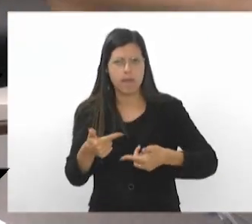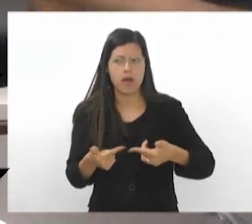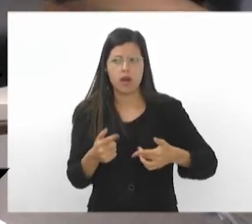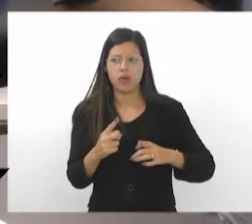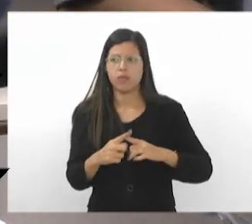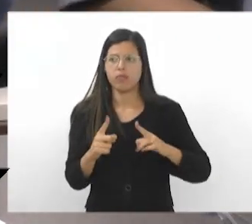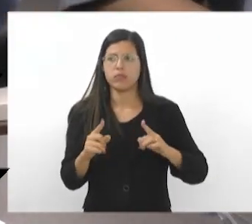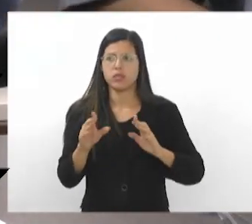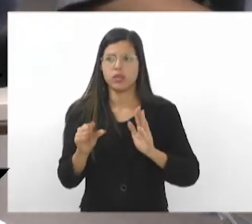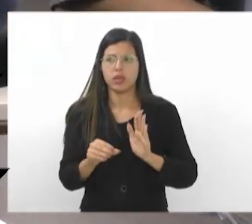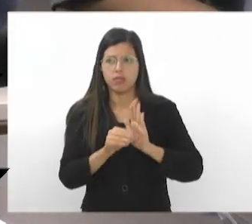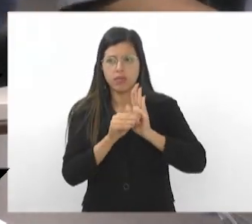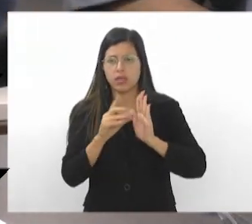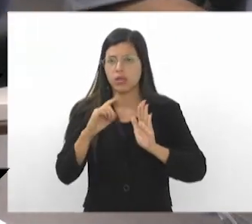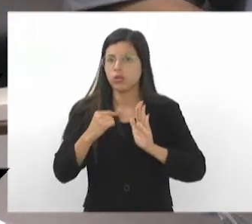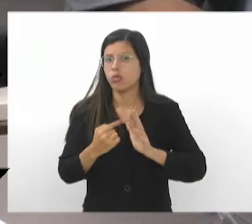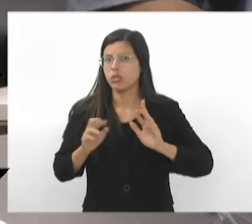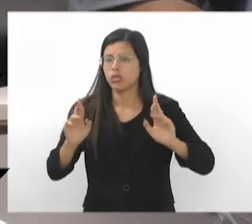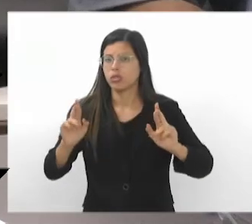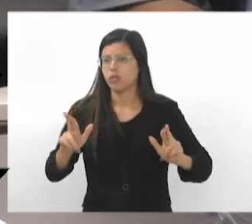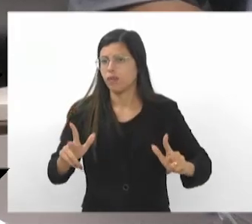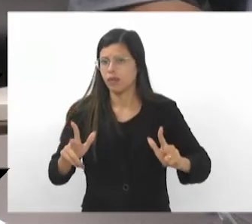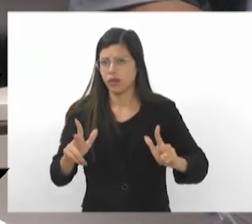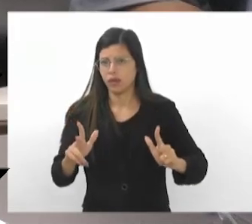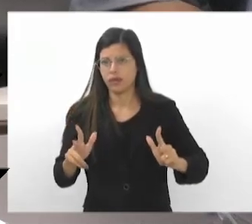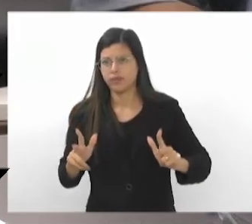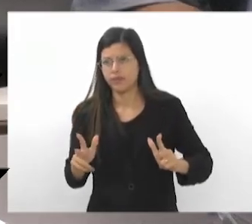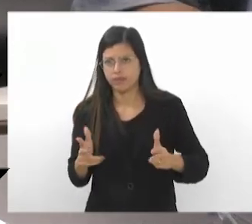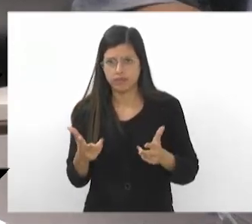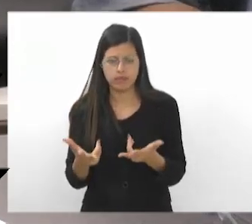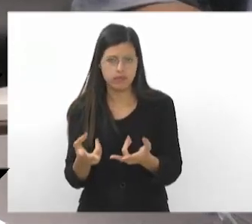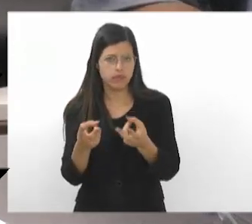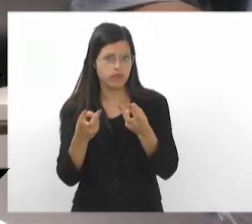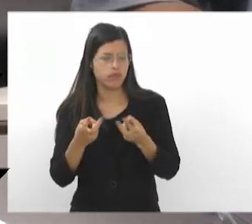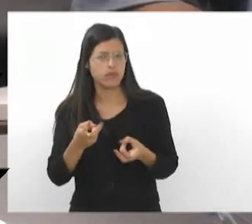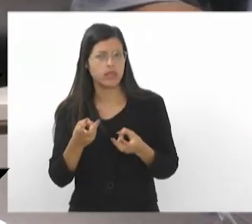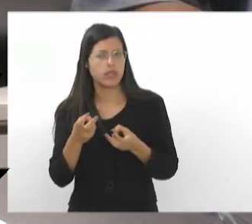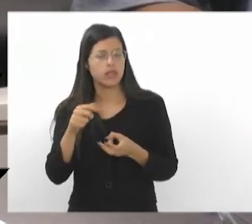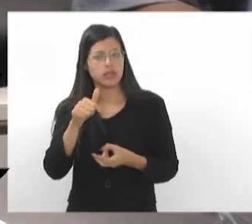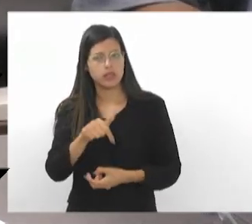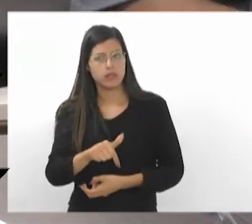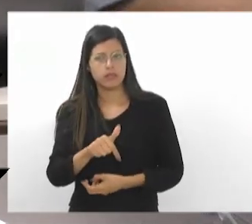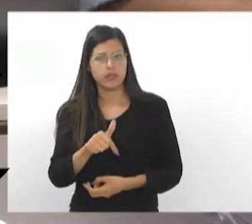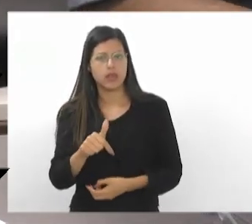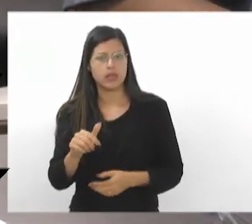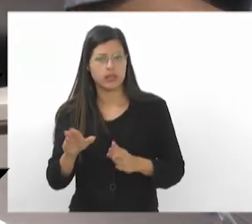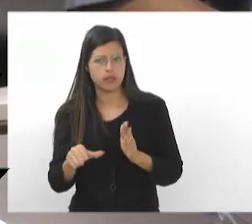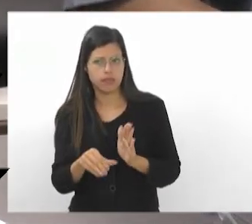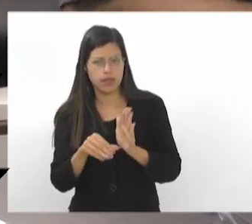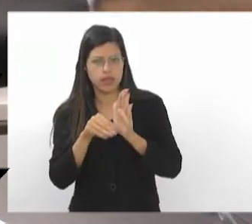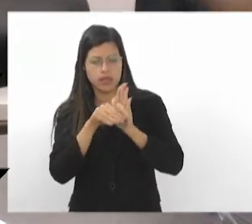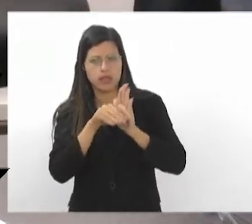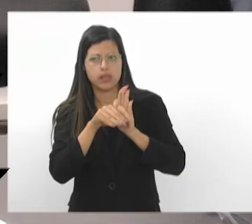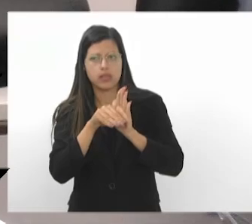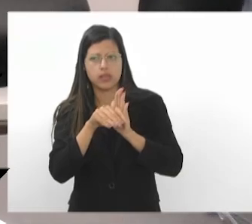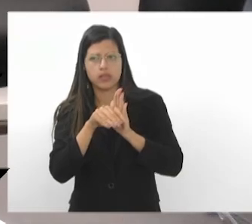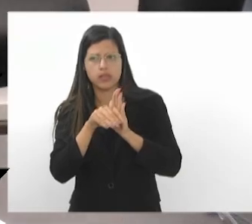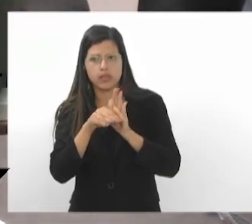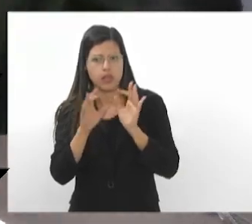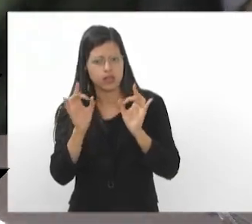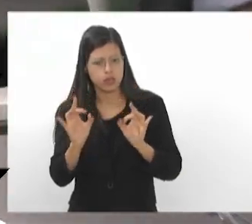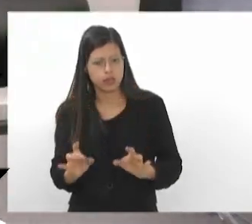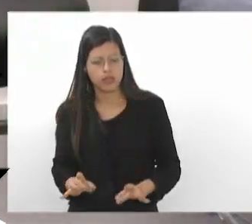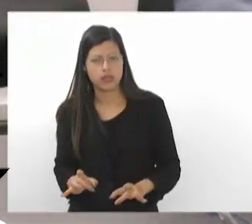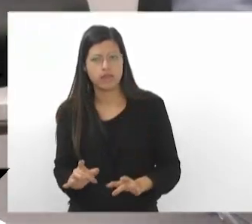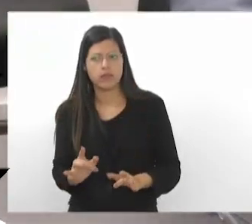são completamente diferentes. E veja um caso que, nesse caso específico dessa emenda, a mídia